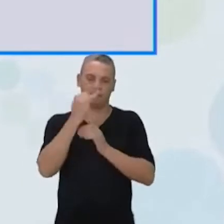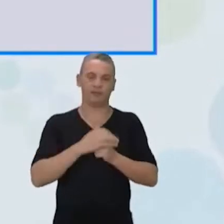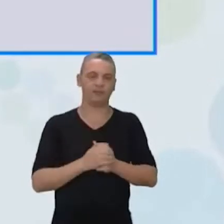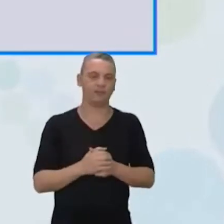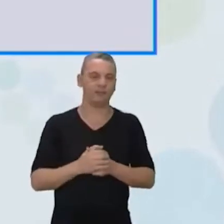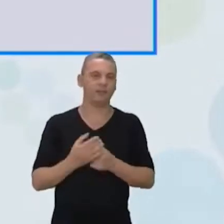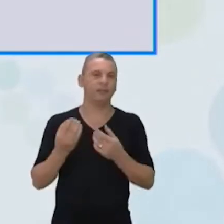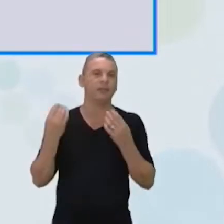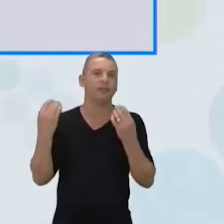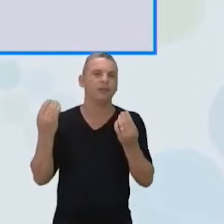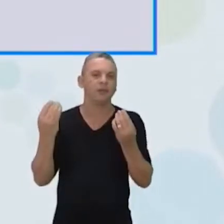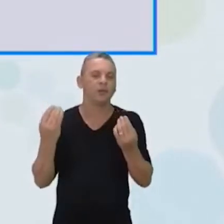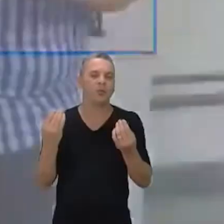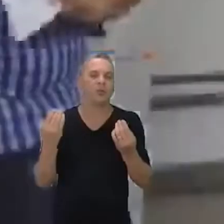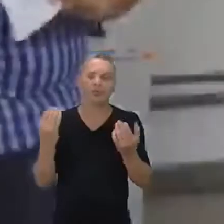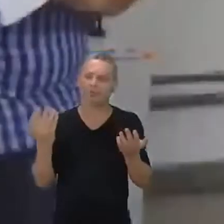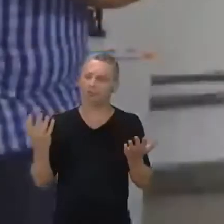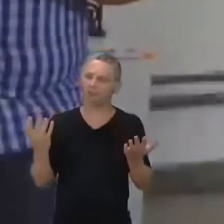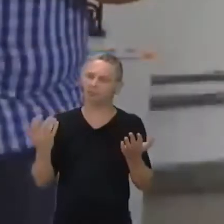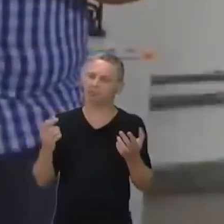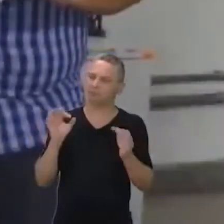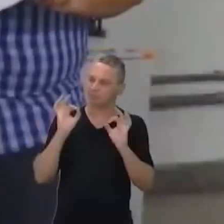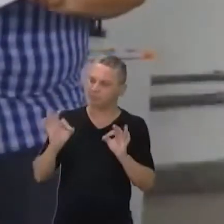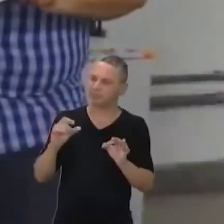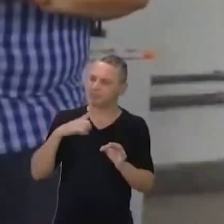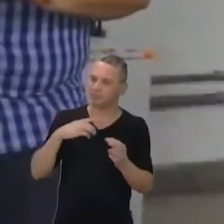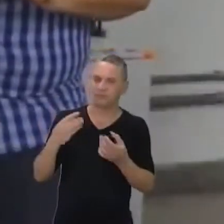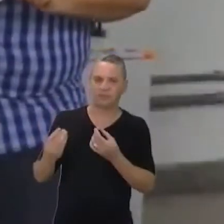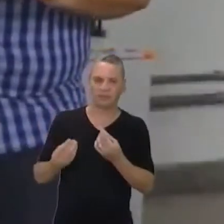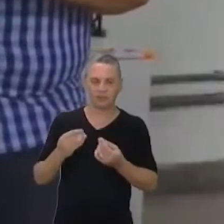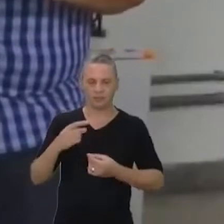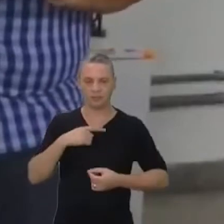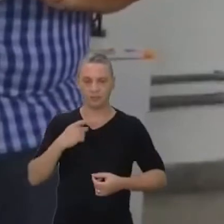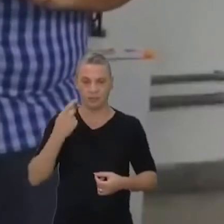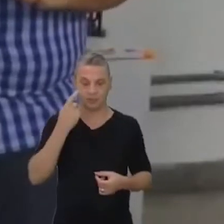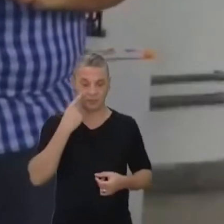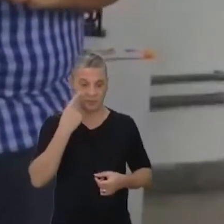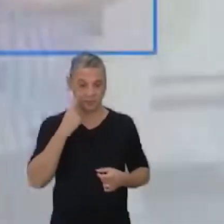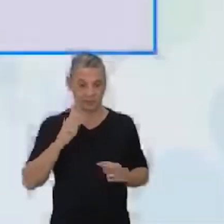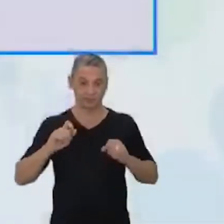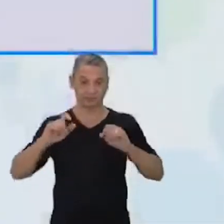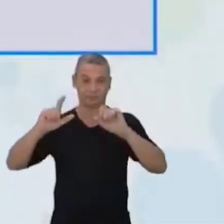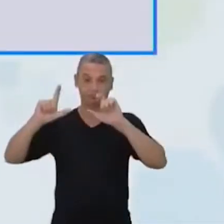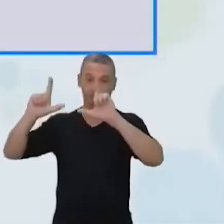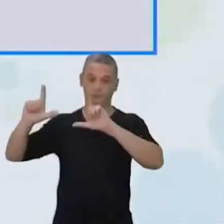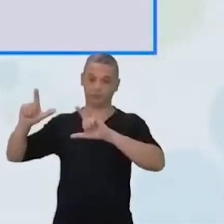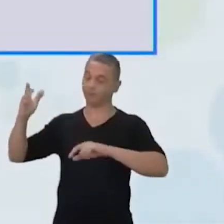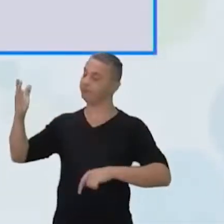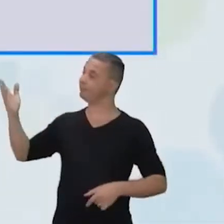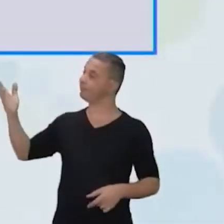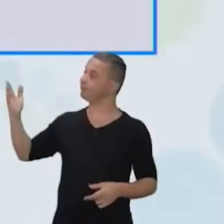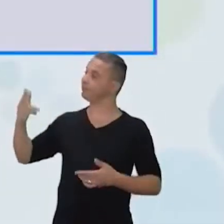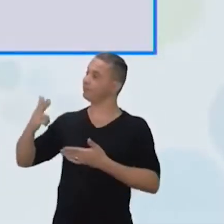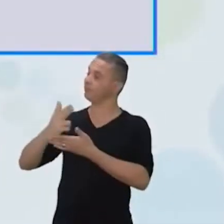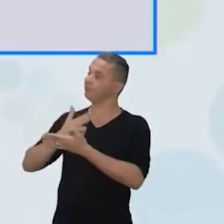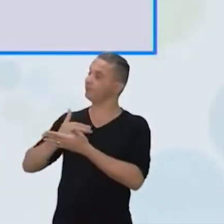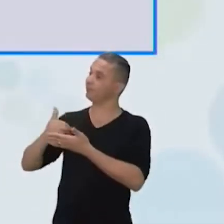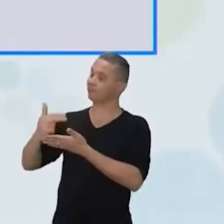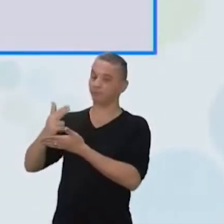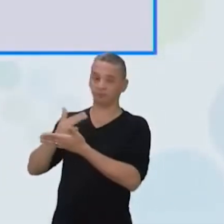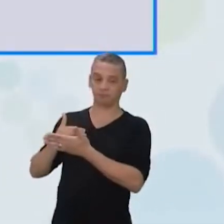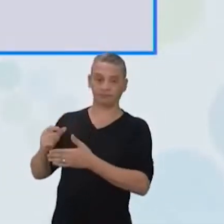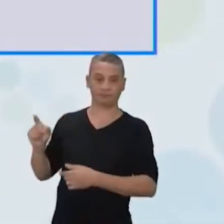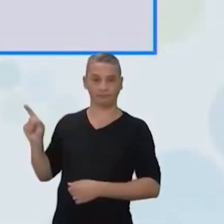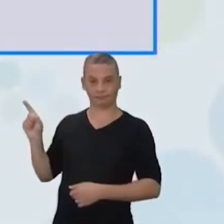vamos ver como é que ela funciona na prática, né? Vocês podem ver aí na tela esse desenho, é até um